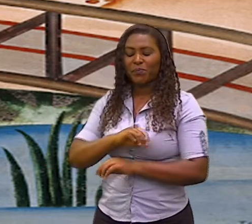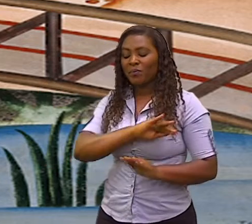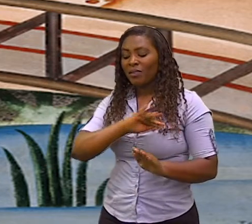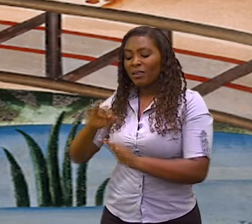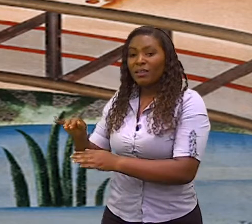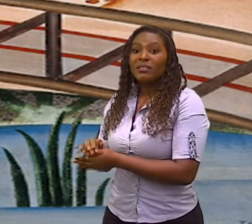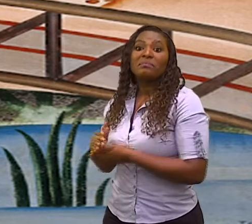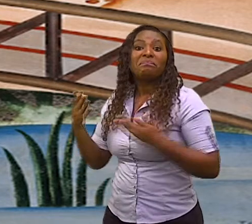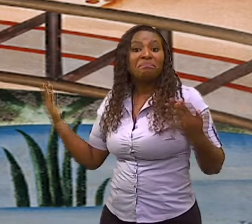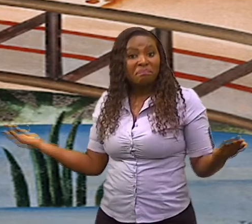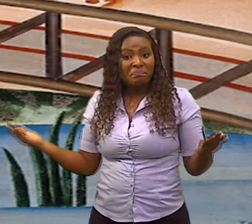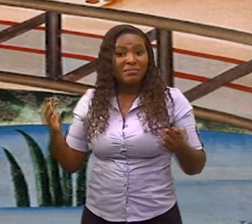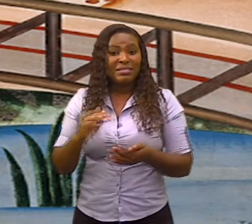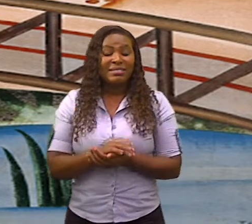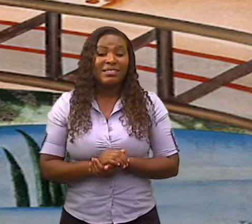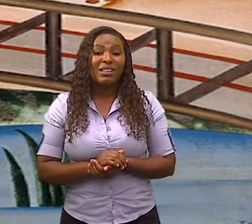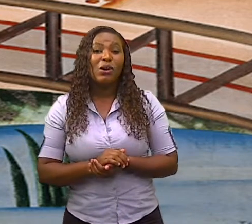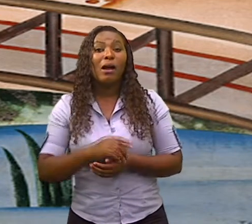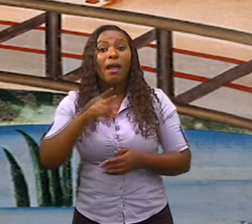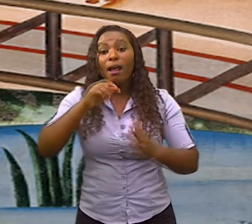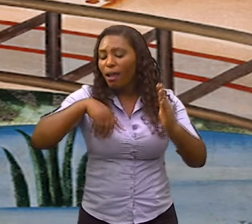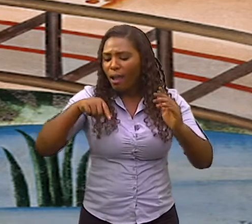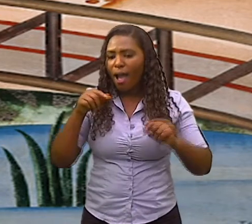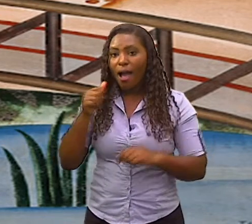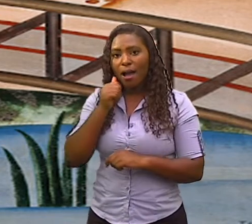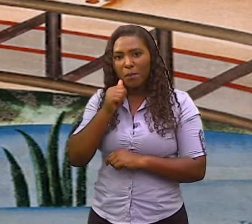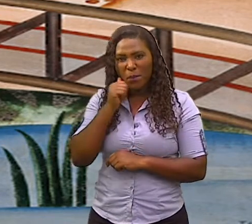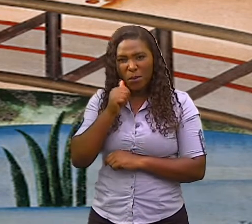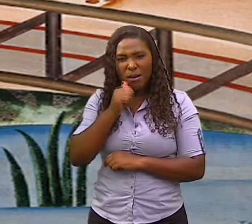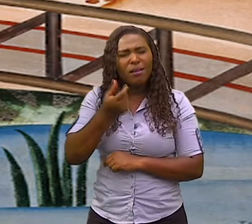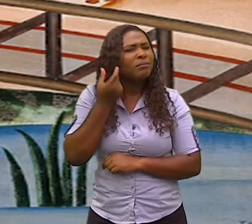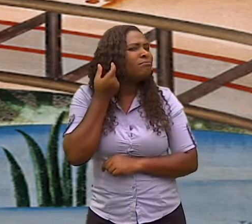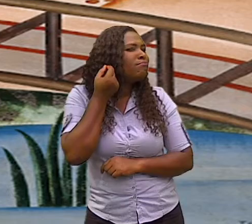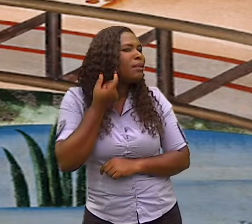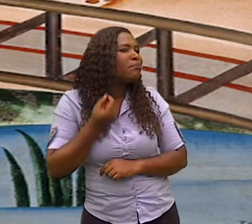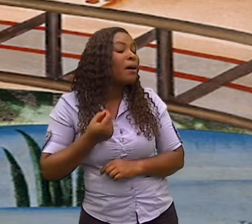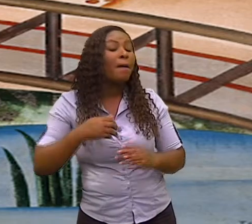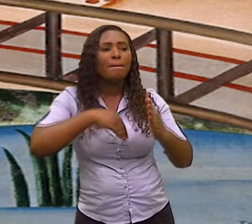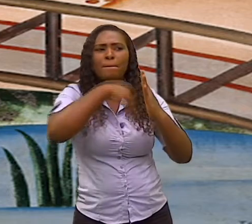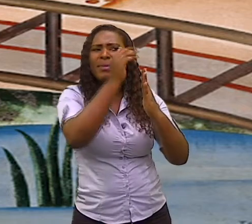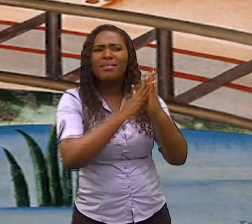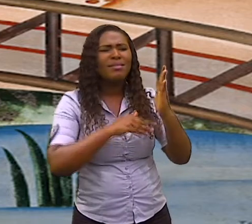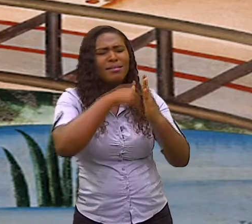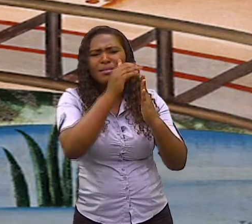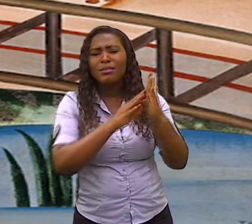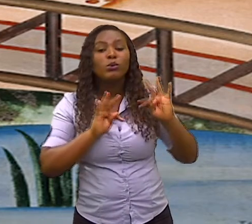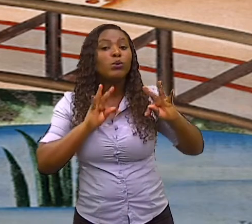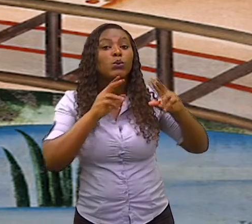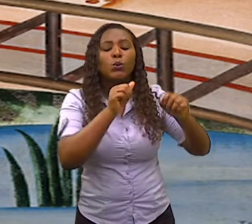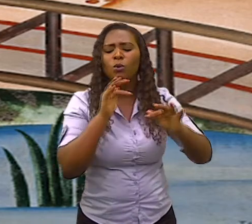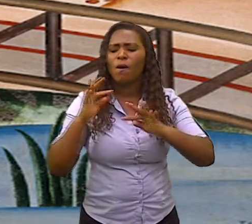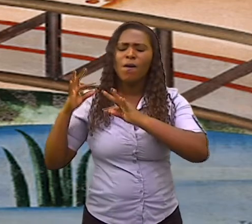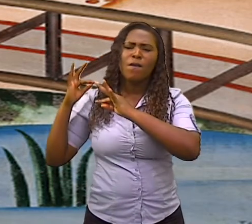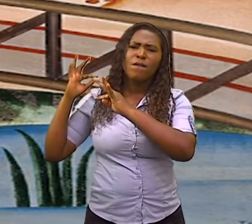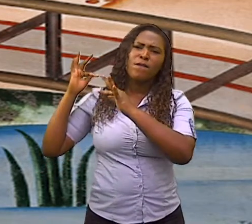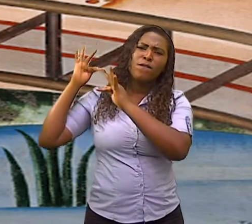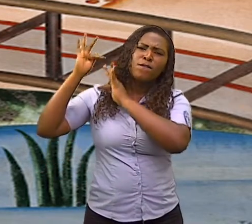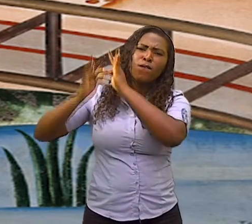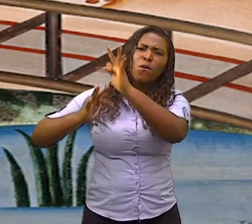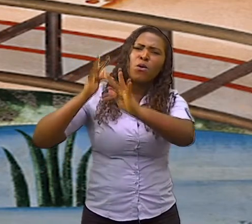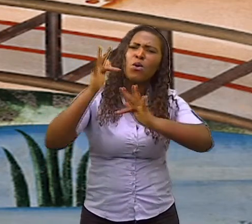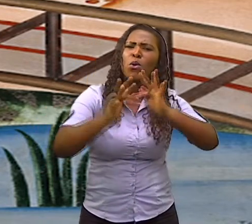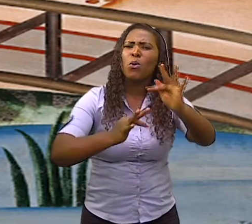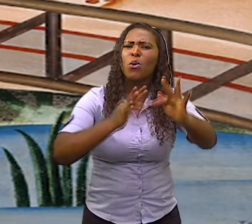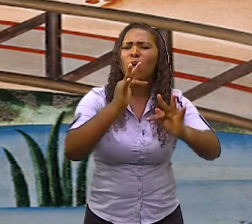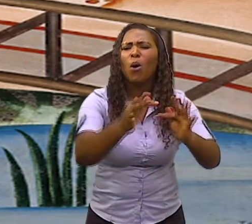país. Além da nossa fauna, da nossa flora, o folclore do nosso povo. Ela dizia que queria ser pintora